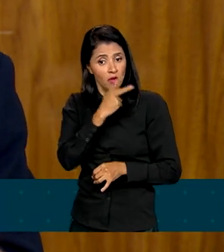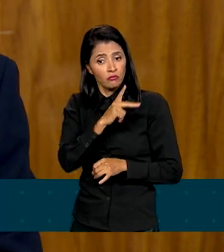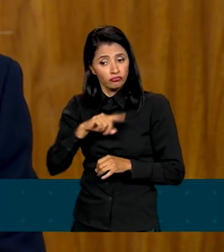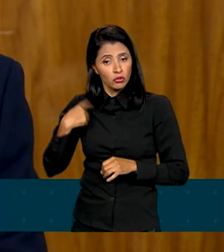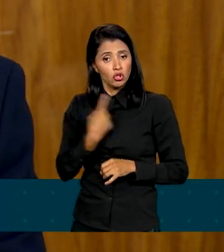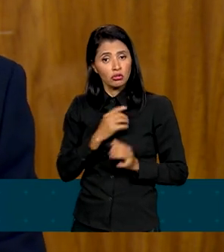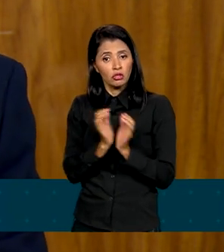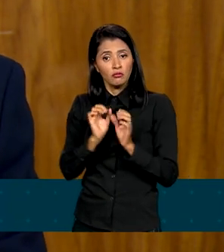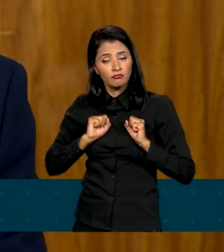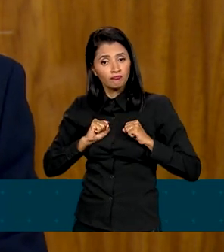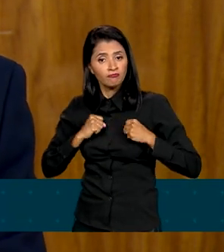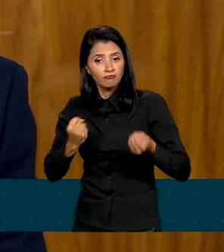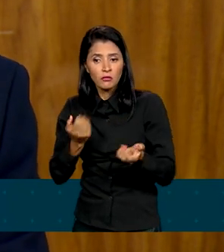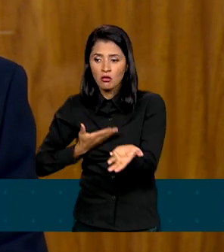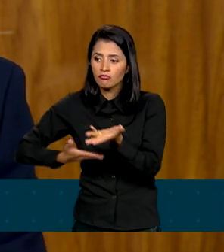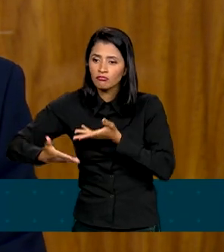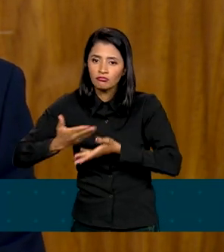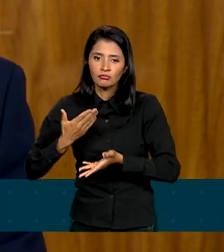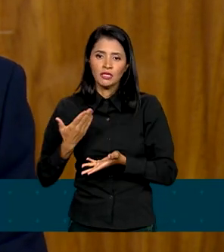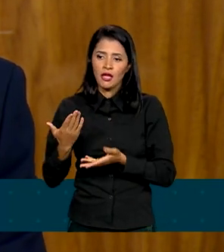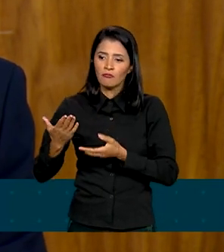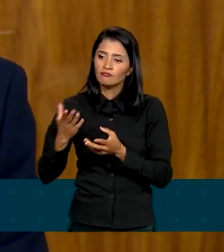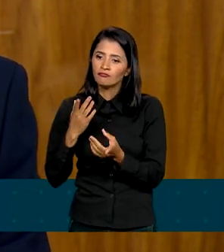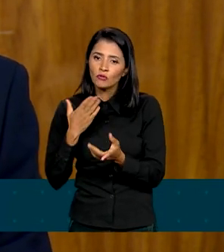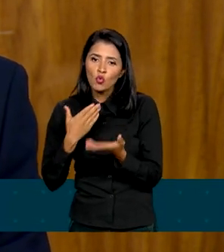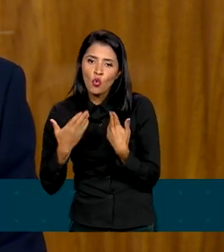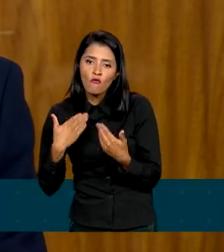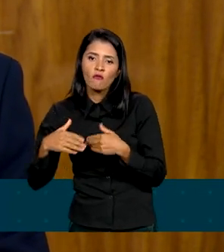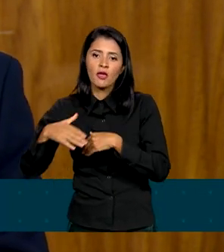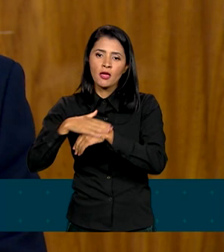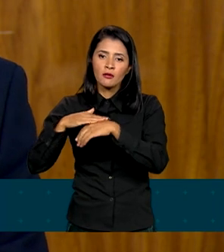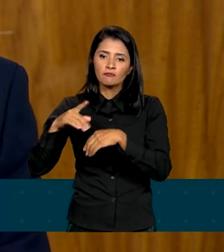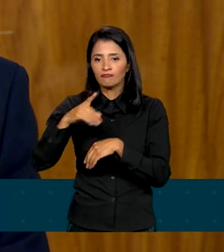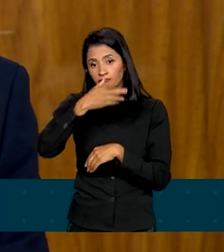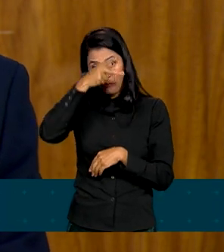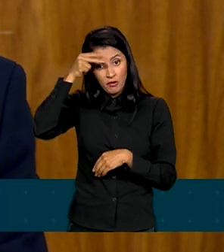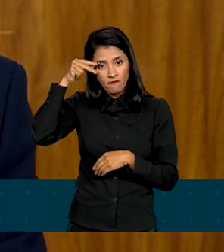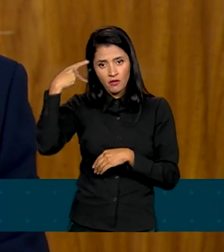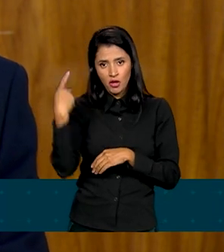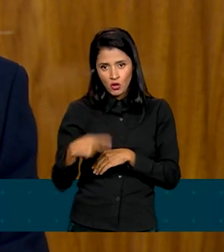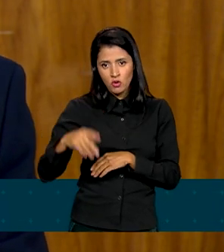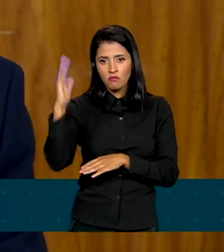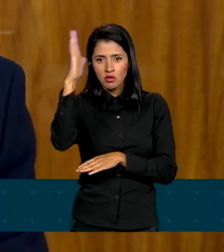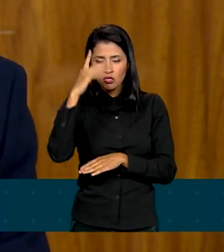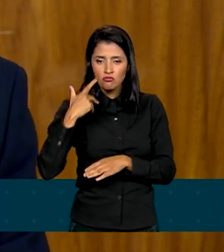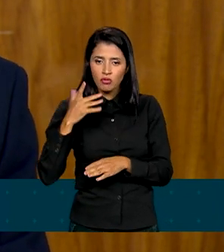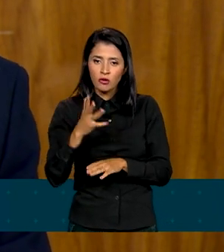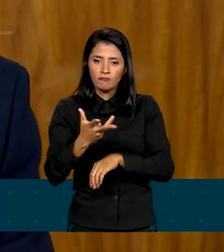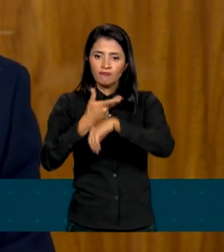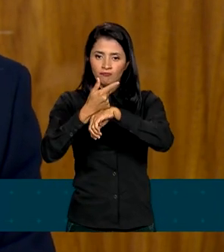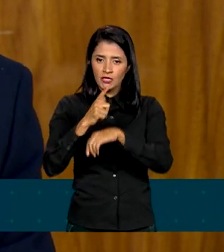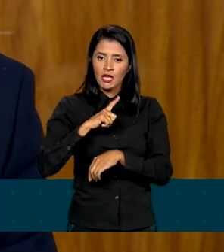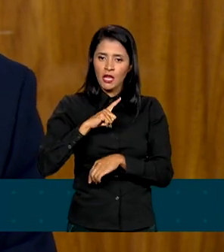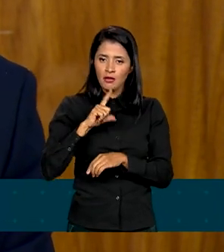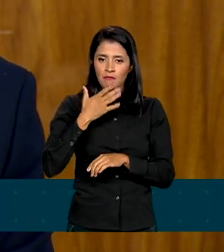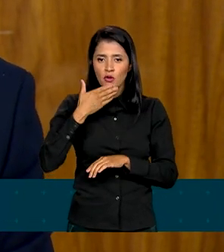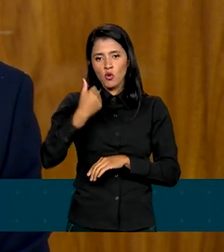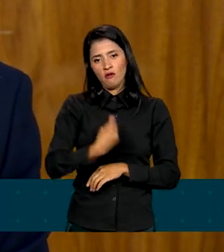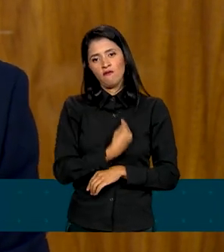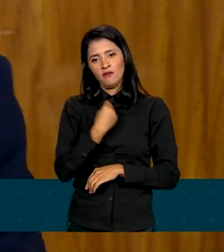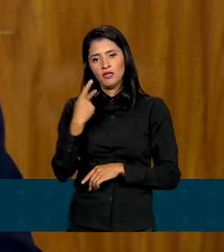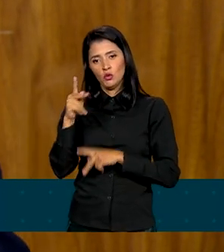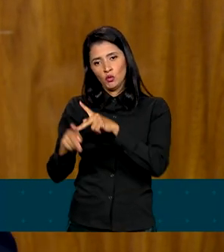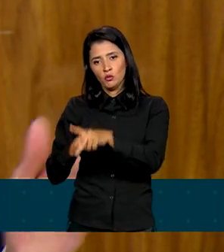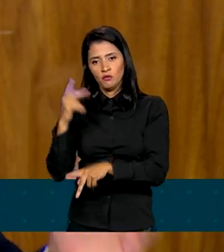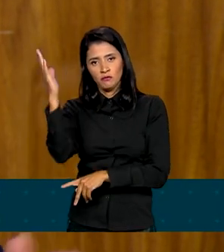e queremos a parceria, o diálogo com os prefeitos e prefeitas desse país, para que a gente possa garantir qualidade e melhorar a vida do povo brasileiro. Parabéns